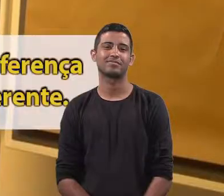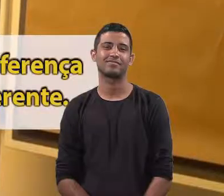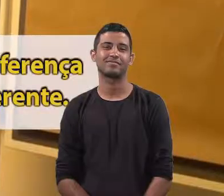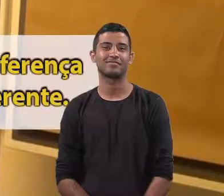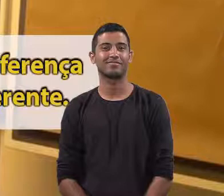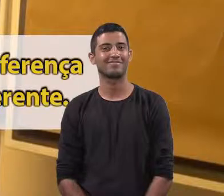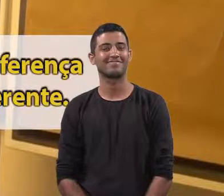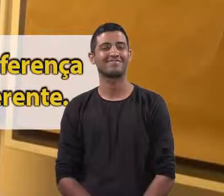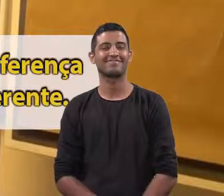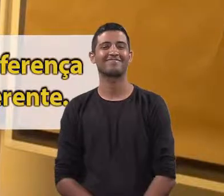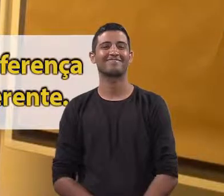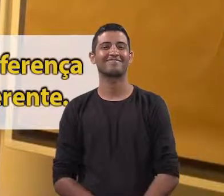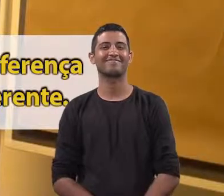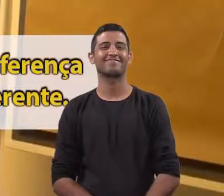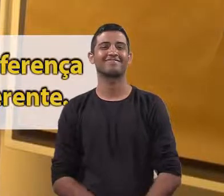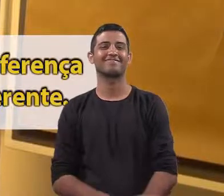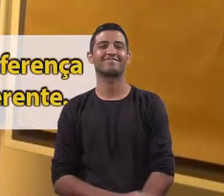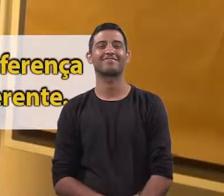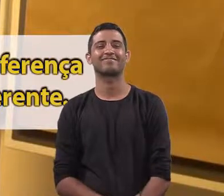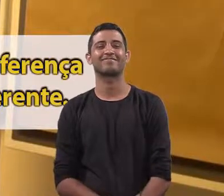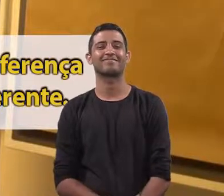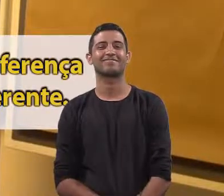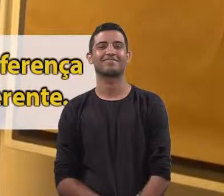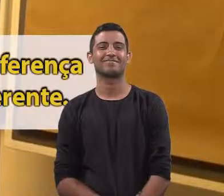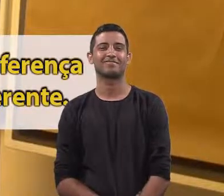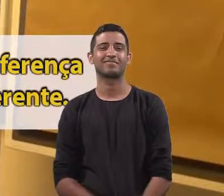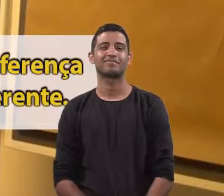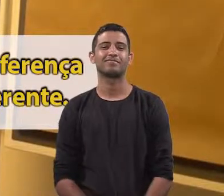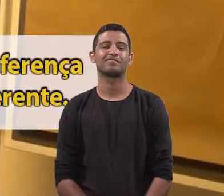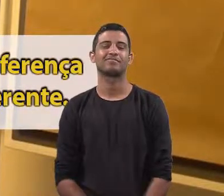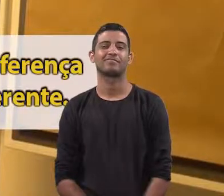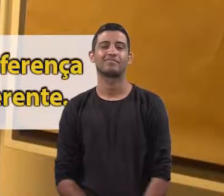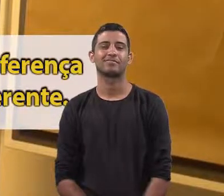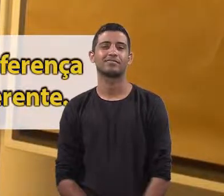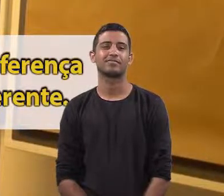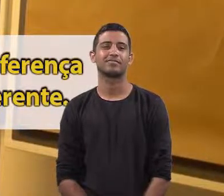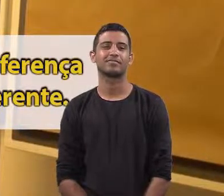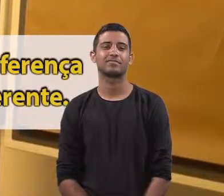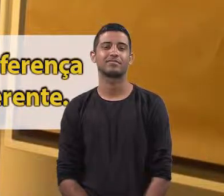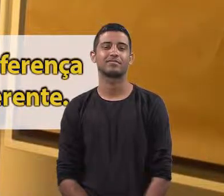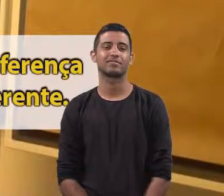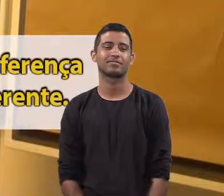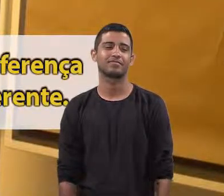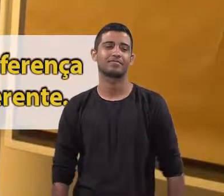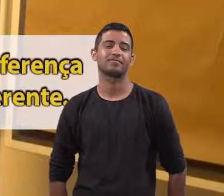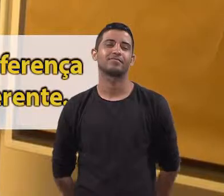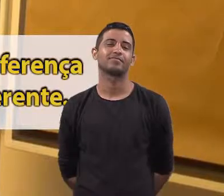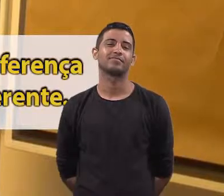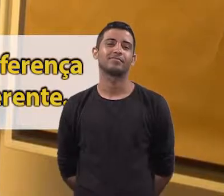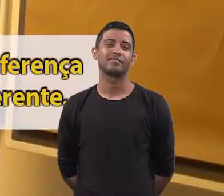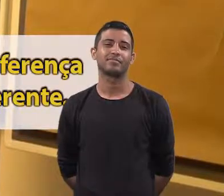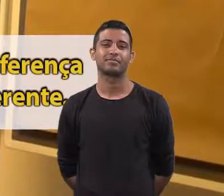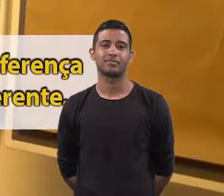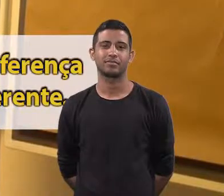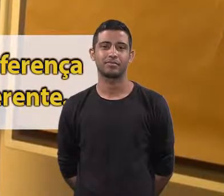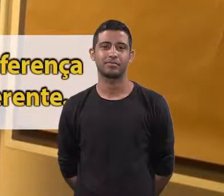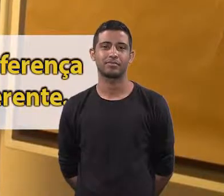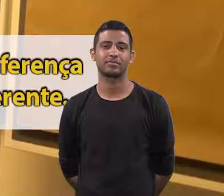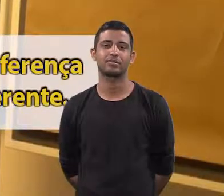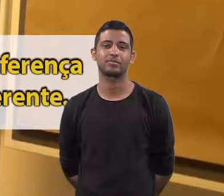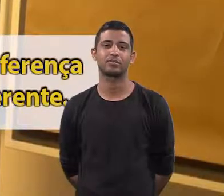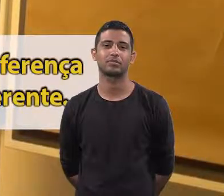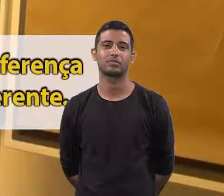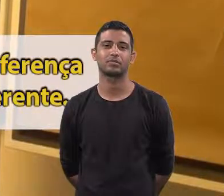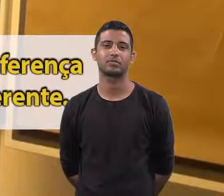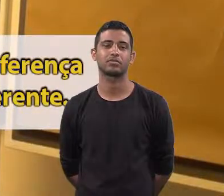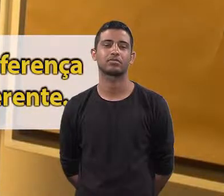As authentic or not as important because they did not have enough power. Came from a dominant majority black country,